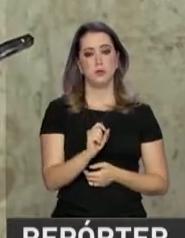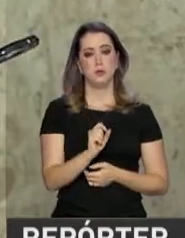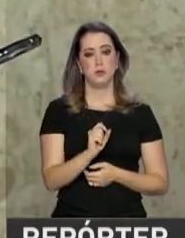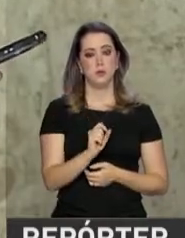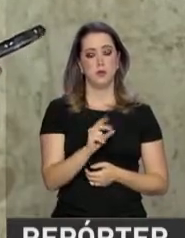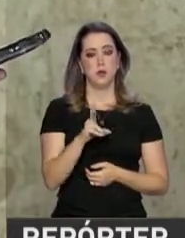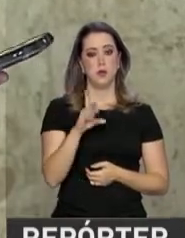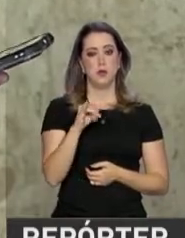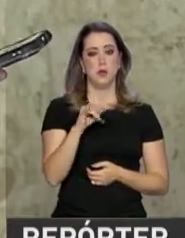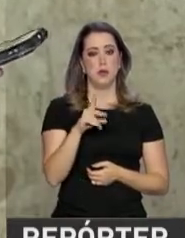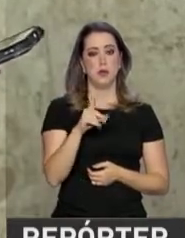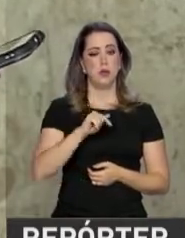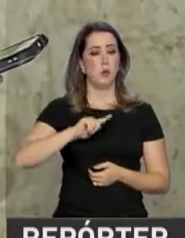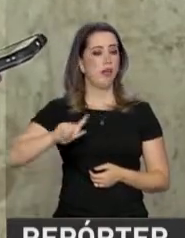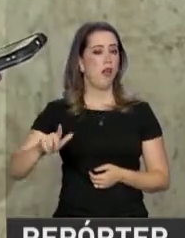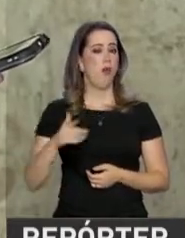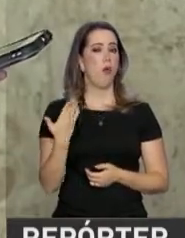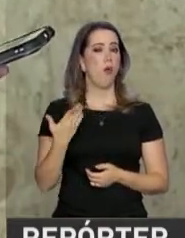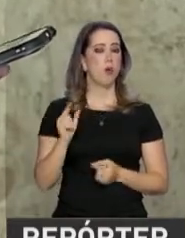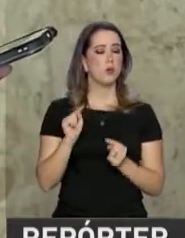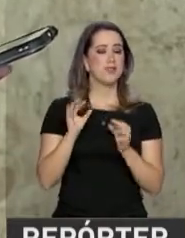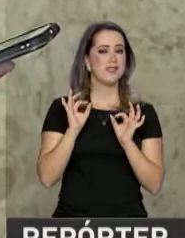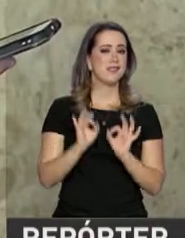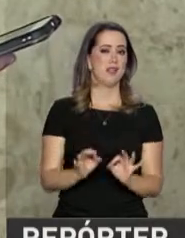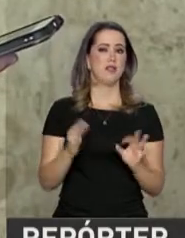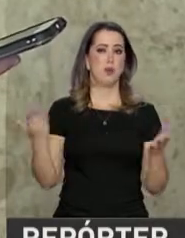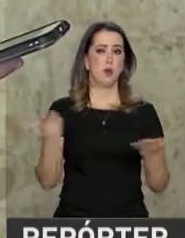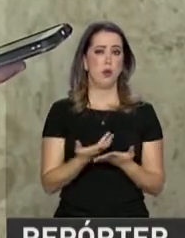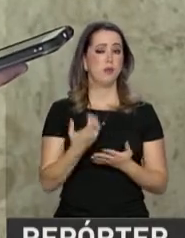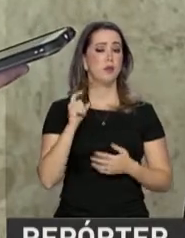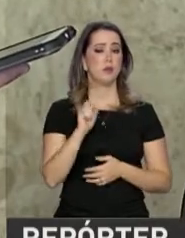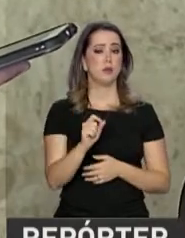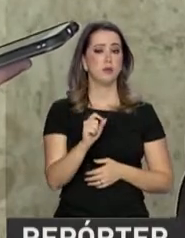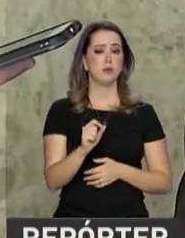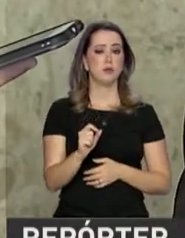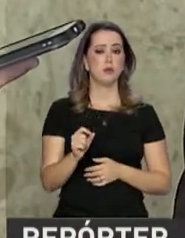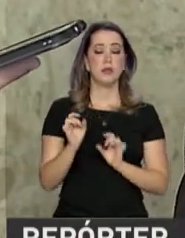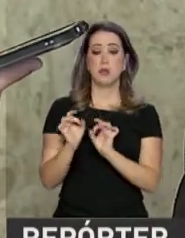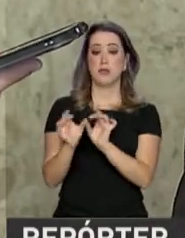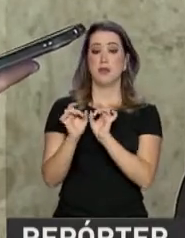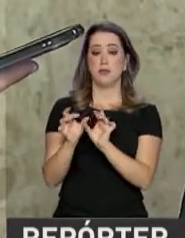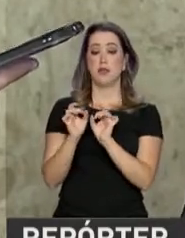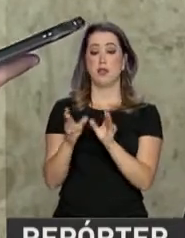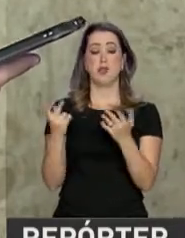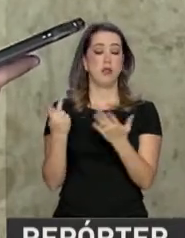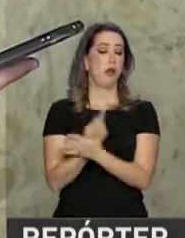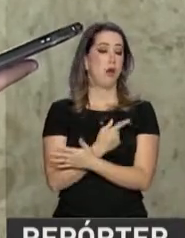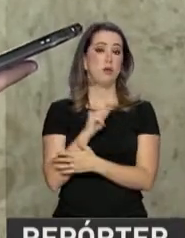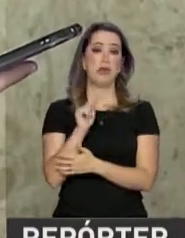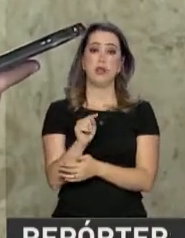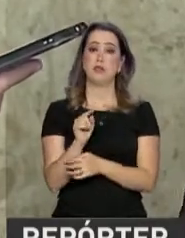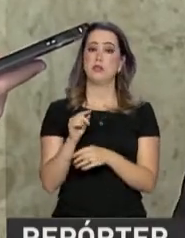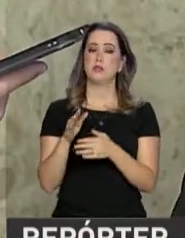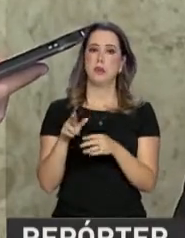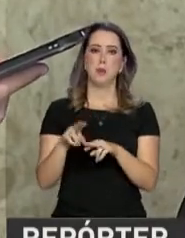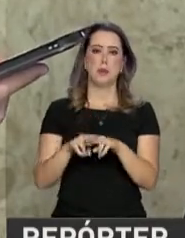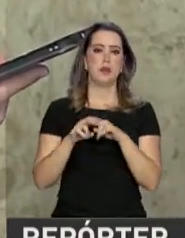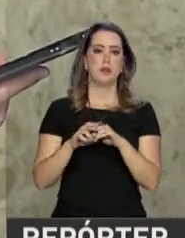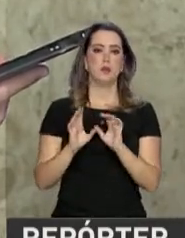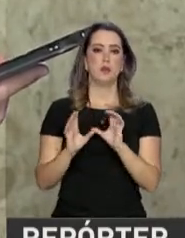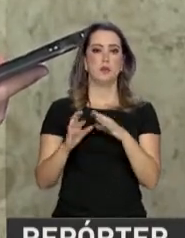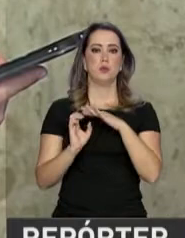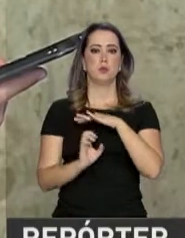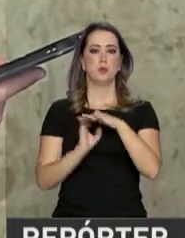ideal o mais correcto neste momento é que é essa capitalização aconteça através de recursos da iniciativa